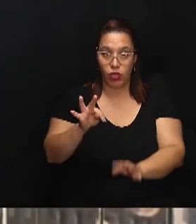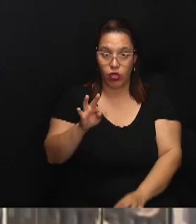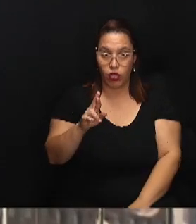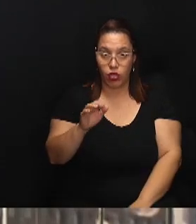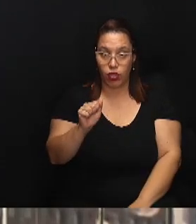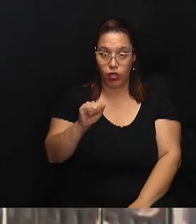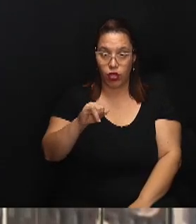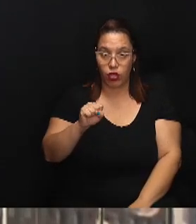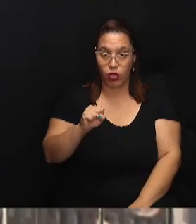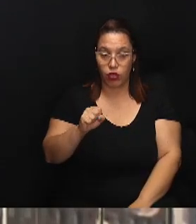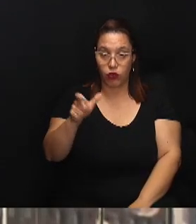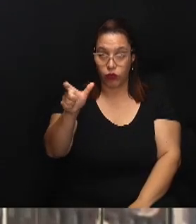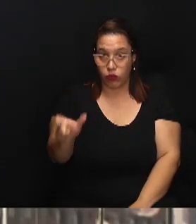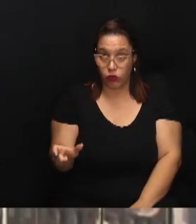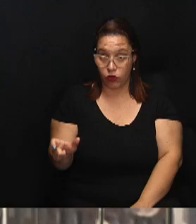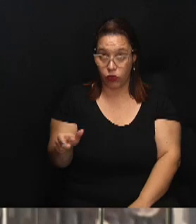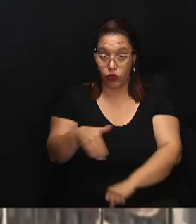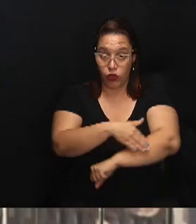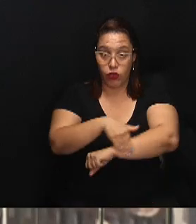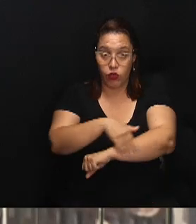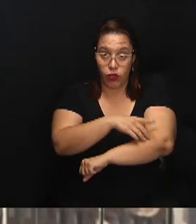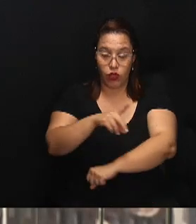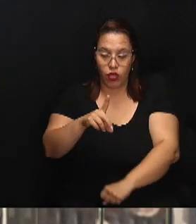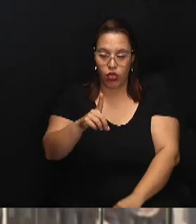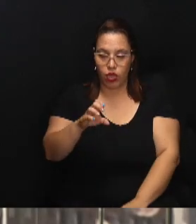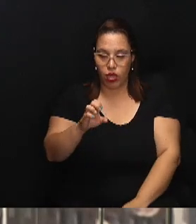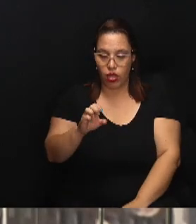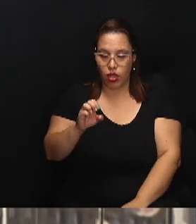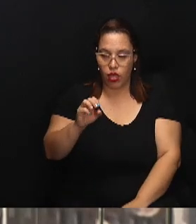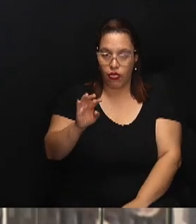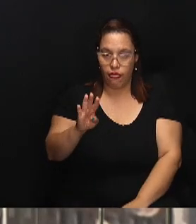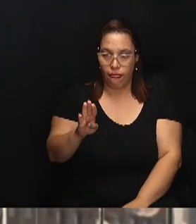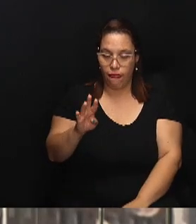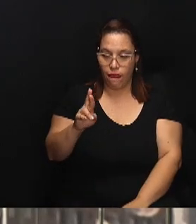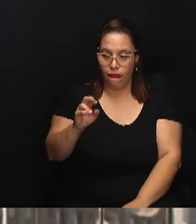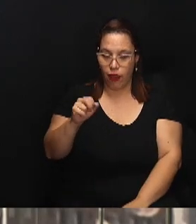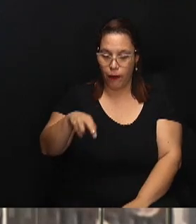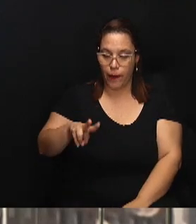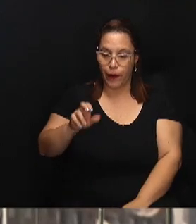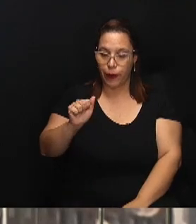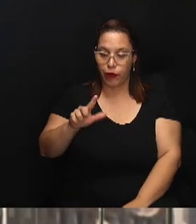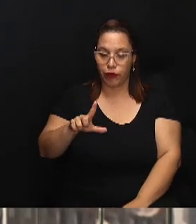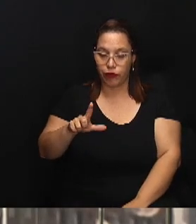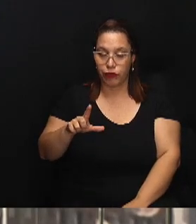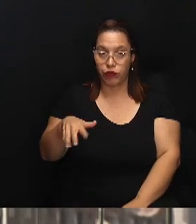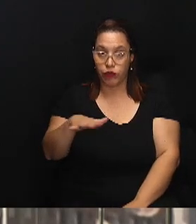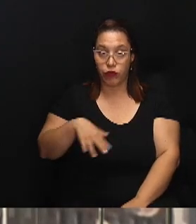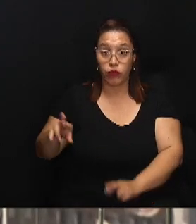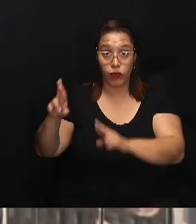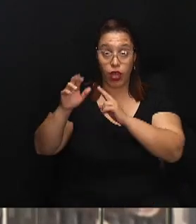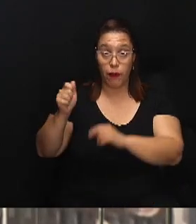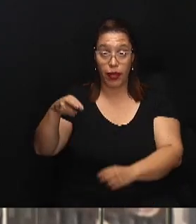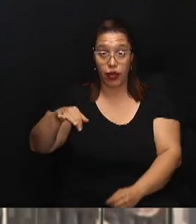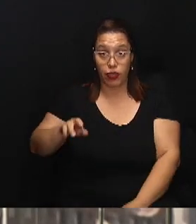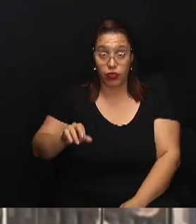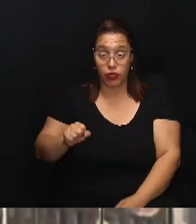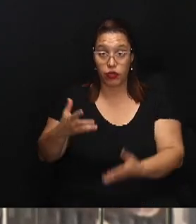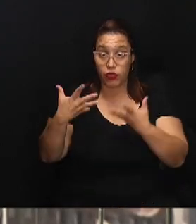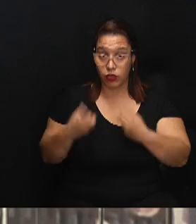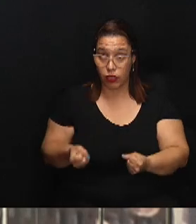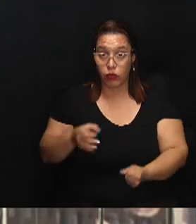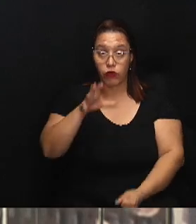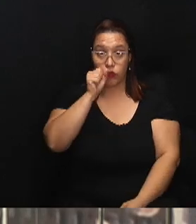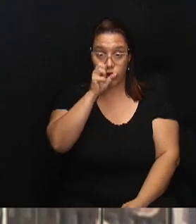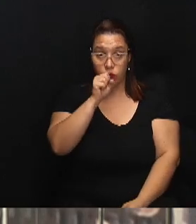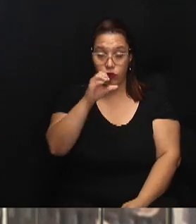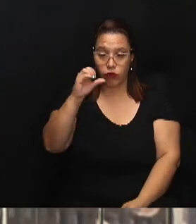Ribeiro, que fica na rua Demerval da Silva Pereira, lá na Vila Esperança, na região dos Amarais, recebe neste